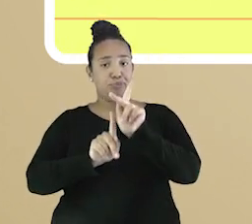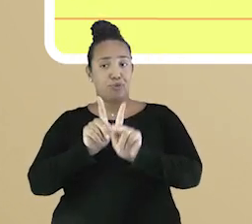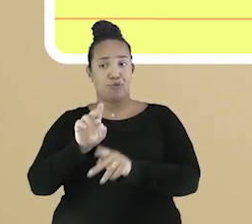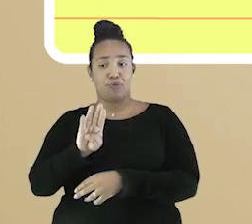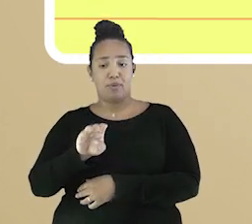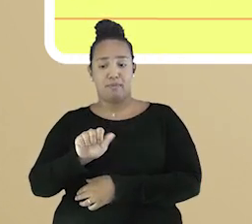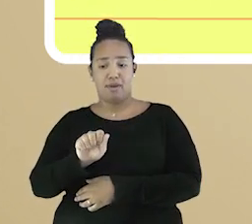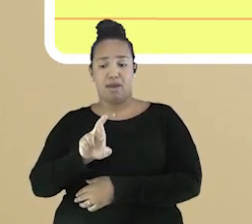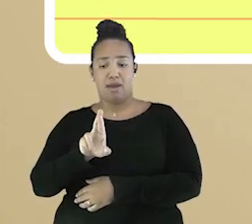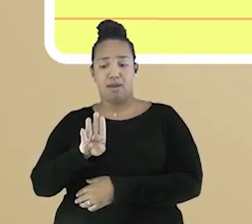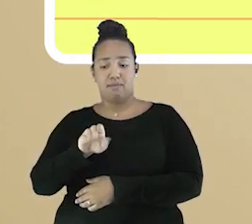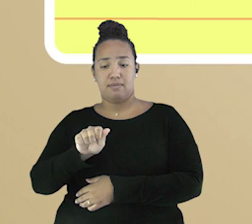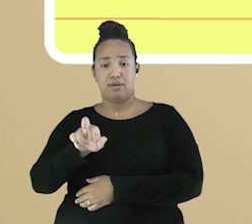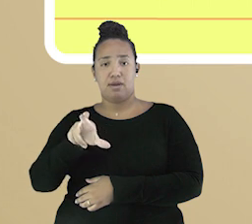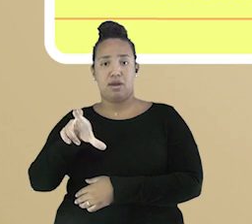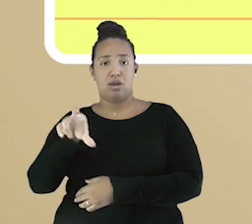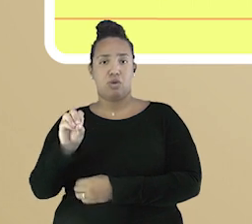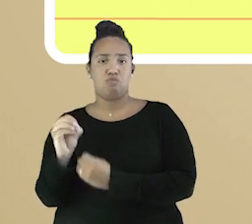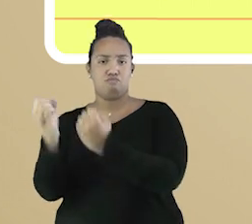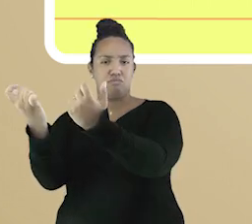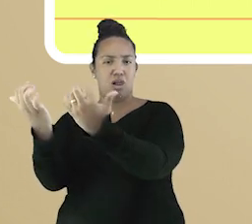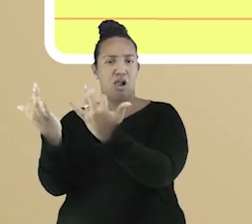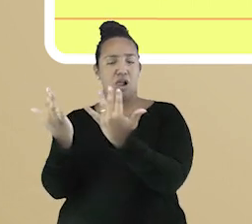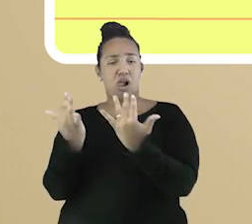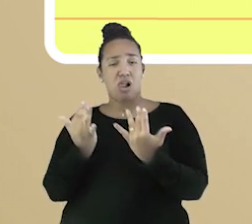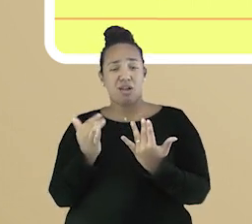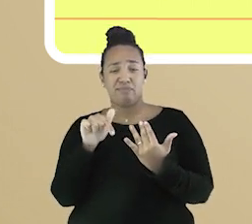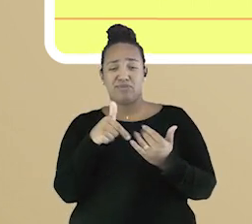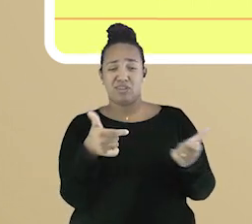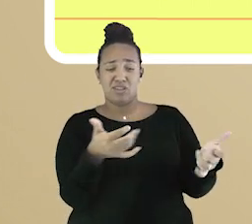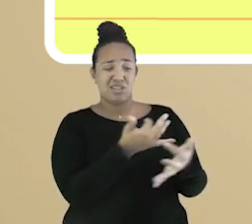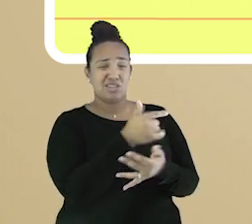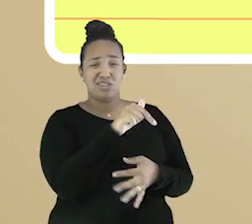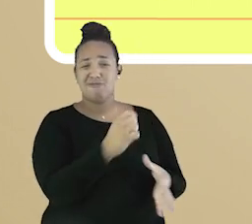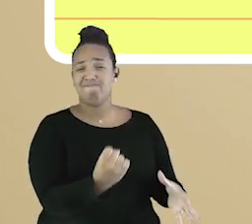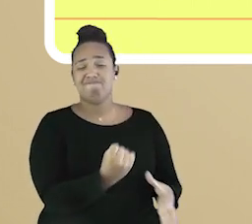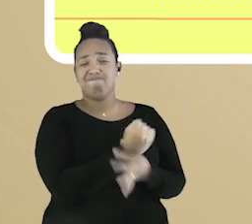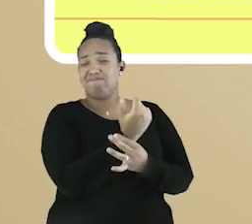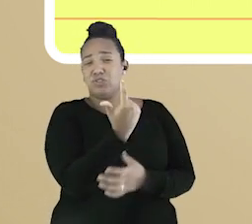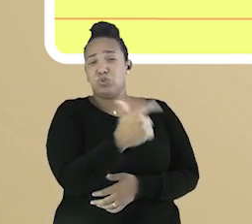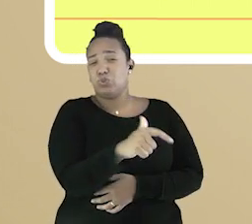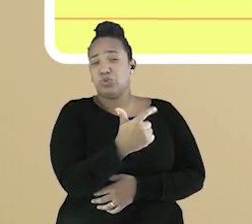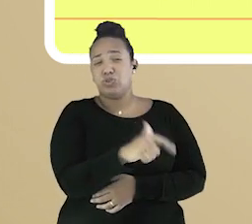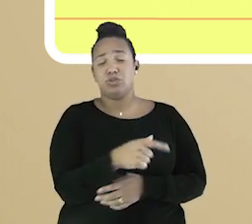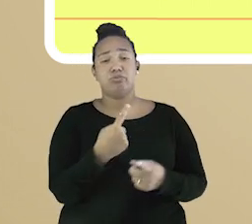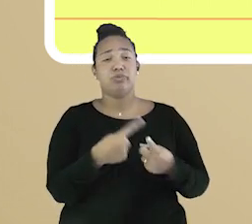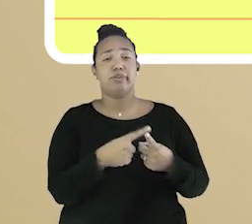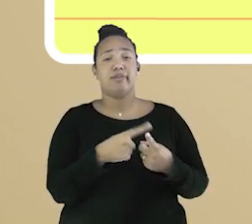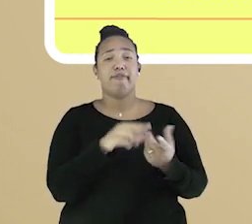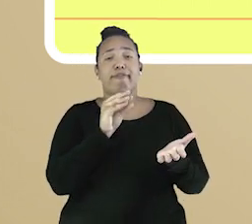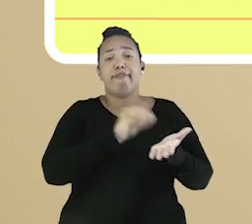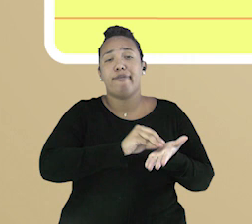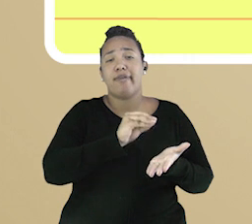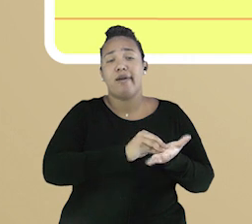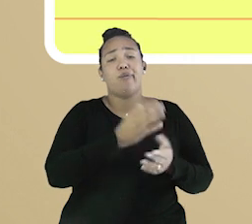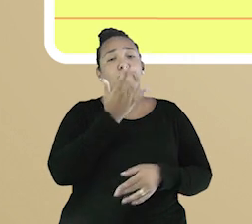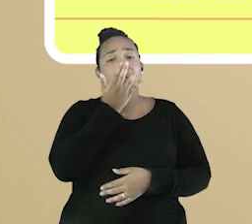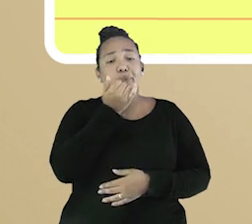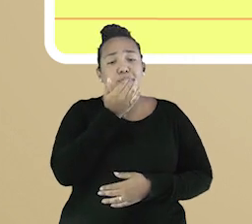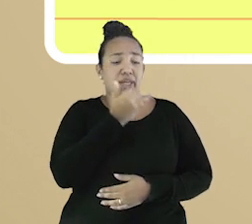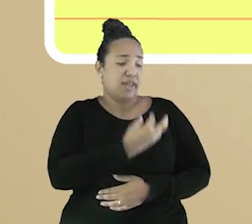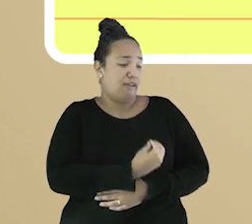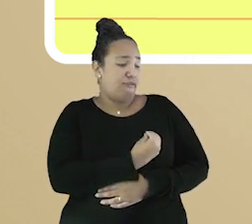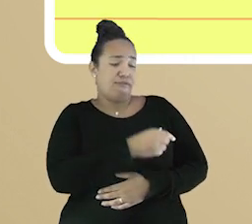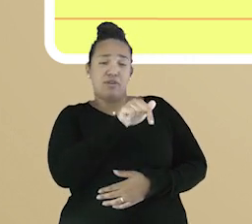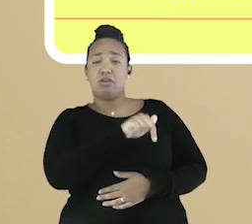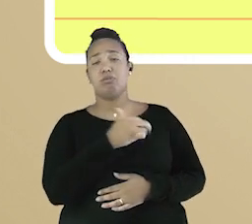bárbaros. As cidades deixaram de ser um ambiente seguro, pois com os saques, a falta de abastecimento impossibilitava as pessoas de